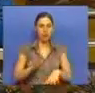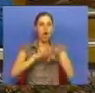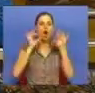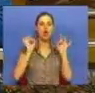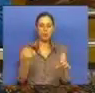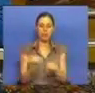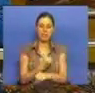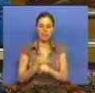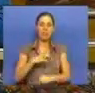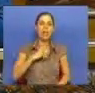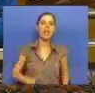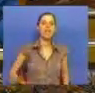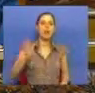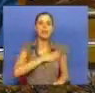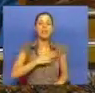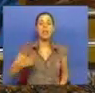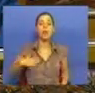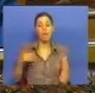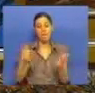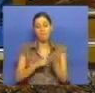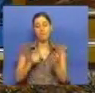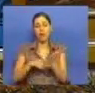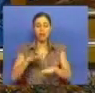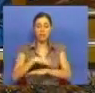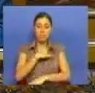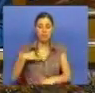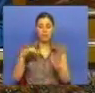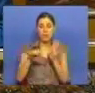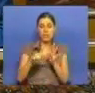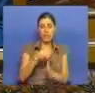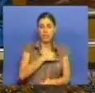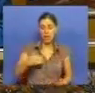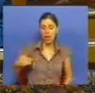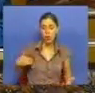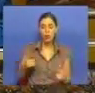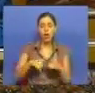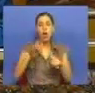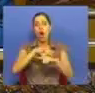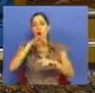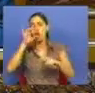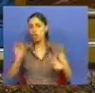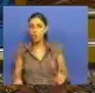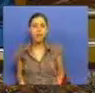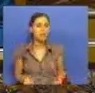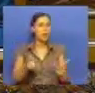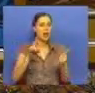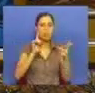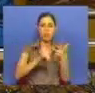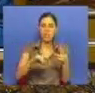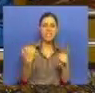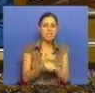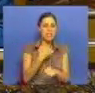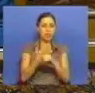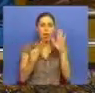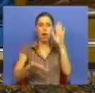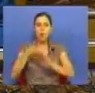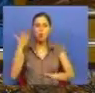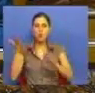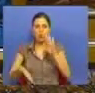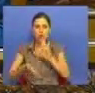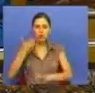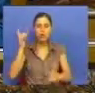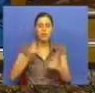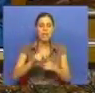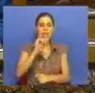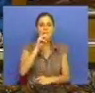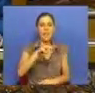do Serviço Nacional de Saúde. Faltam médicos nos centros de saúde, faltam médicos nos hospitais, faltam médicos nos serviços de urgência, faltam médicos